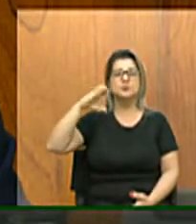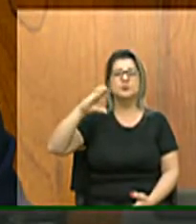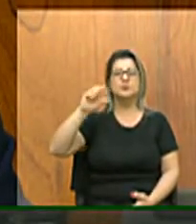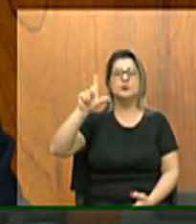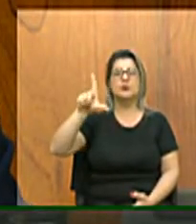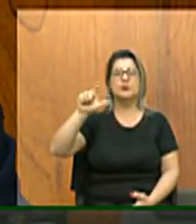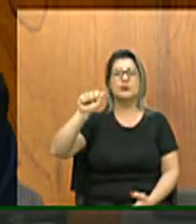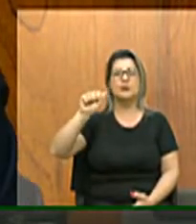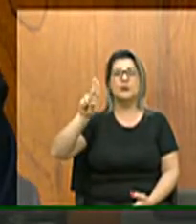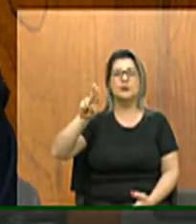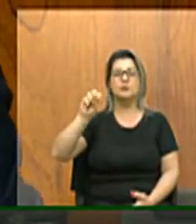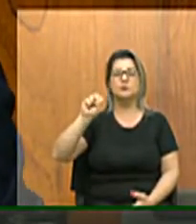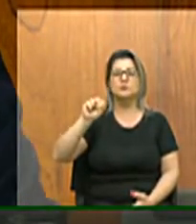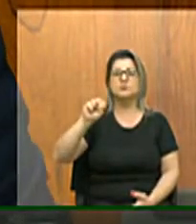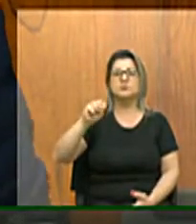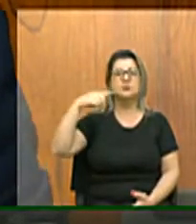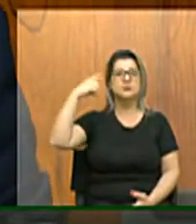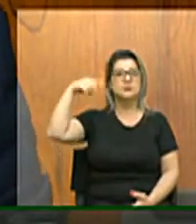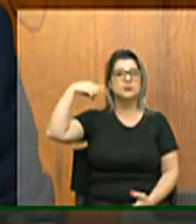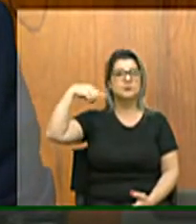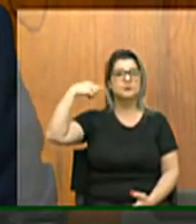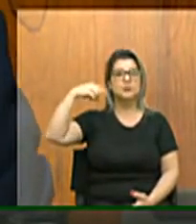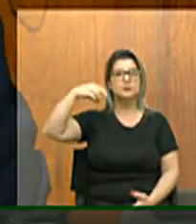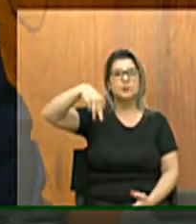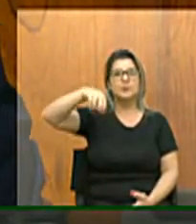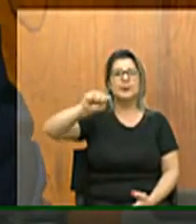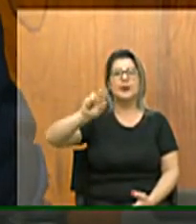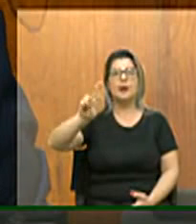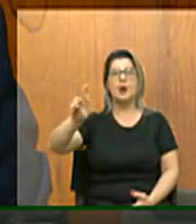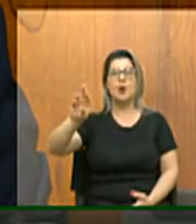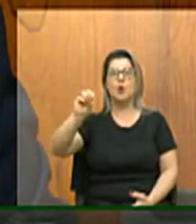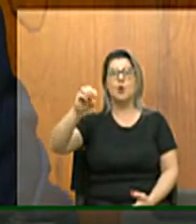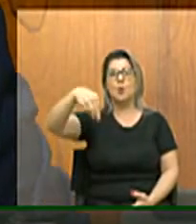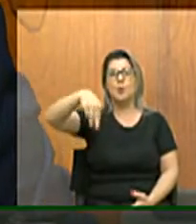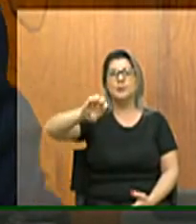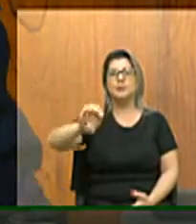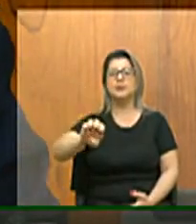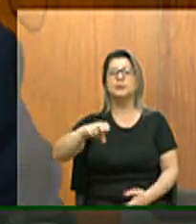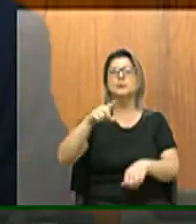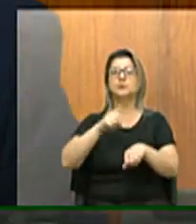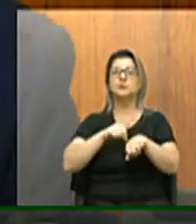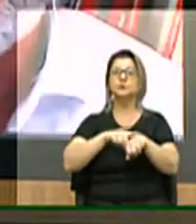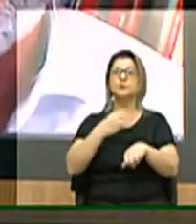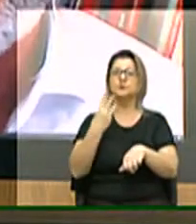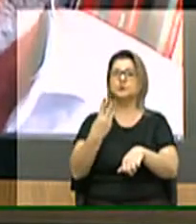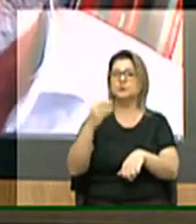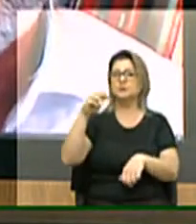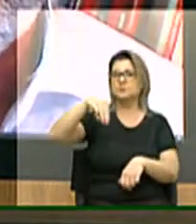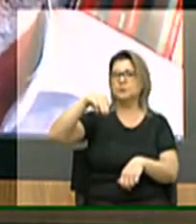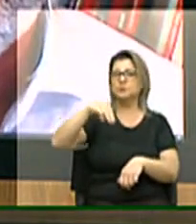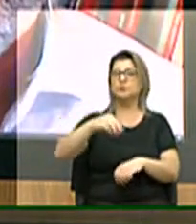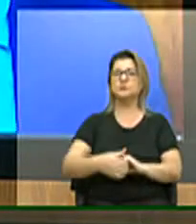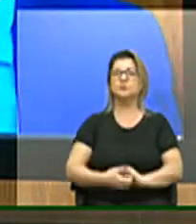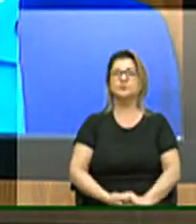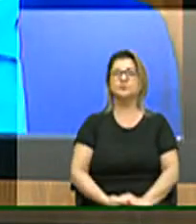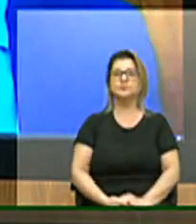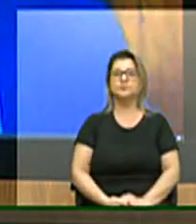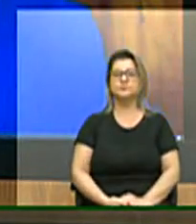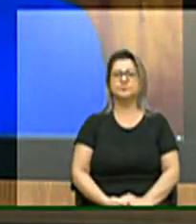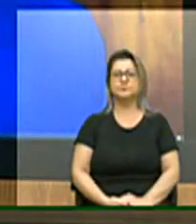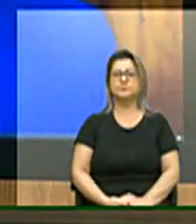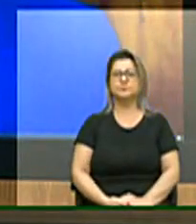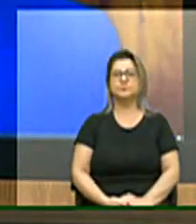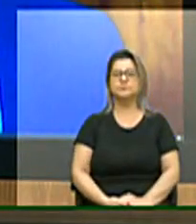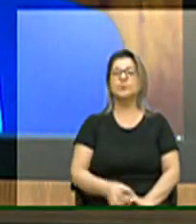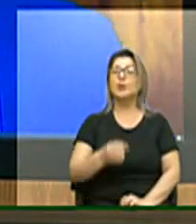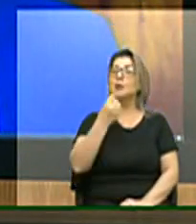Marrone, direto de Pelotas, a palavra está à sua disposição pelo tempo regimental de 3 minutos. Ambos, direto de Pelotas.